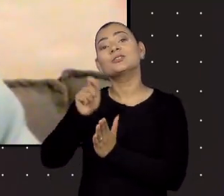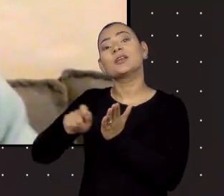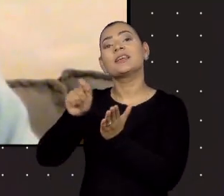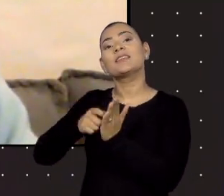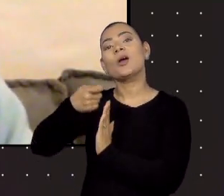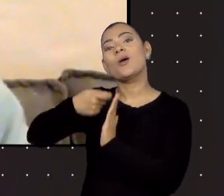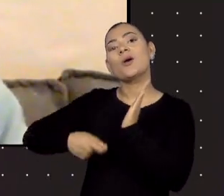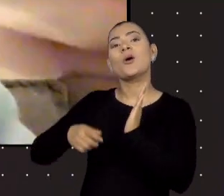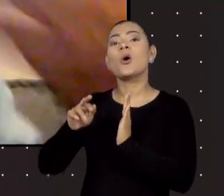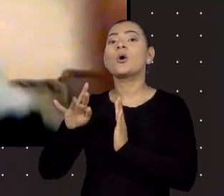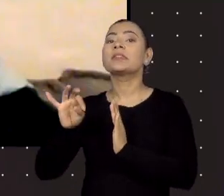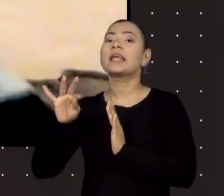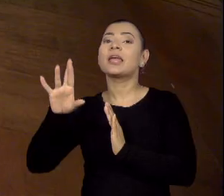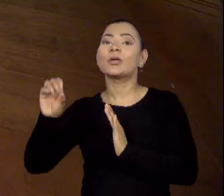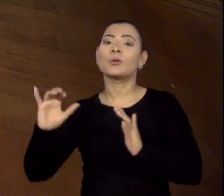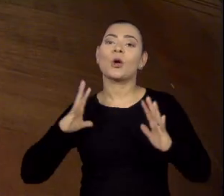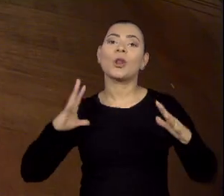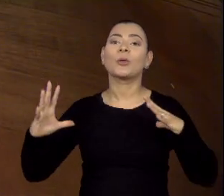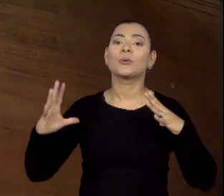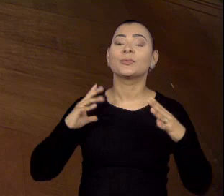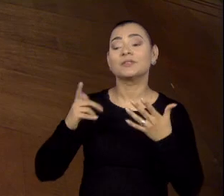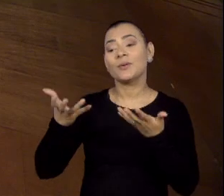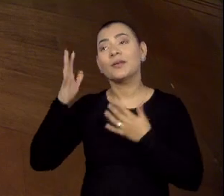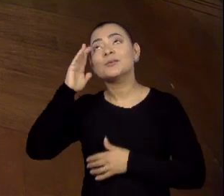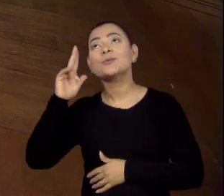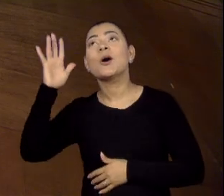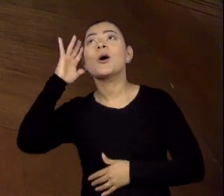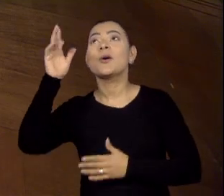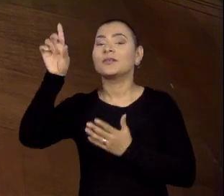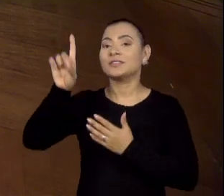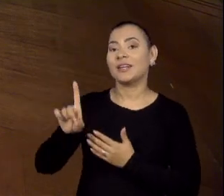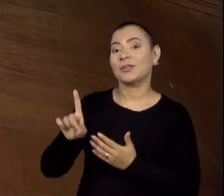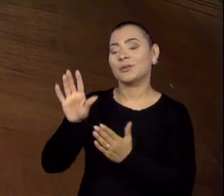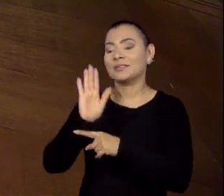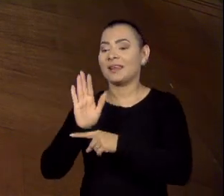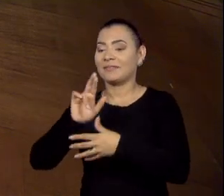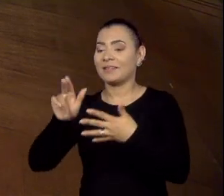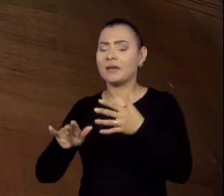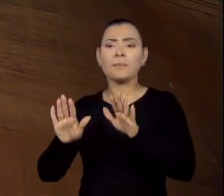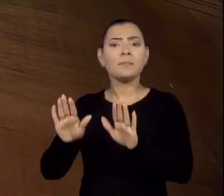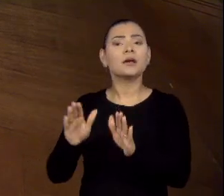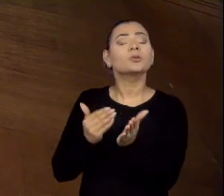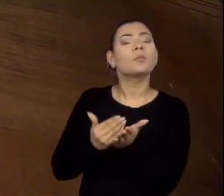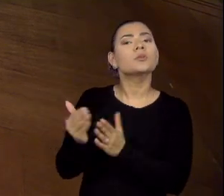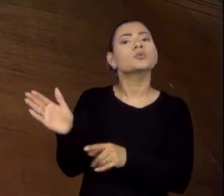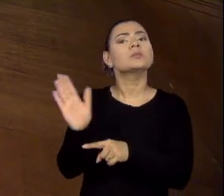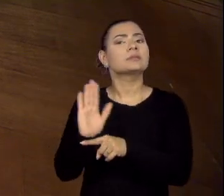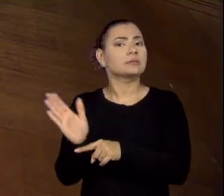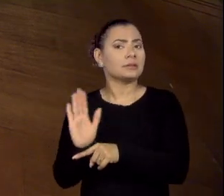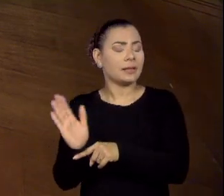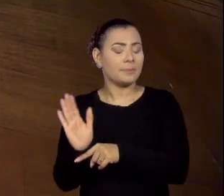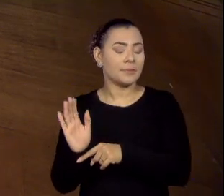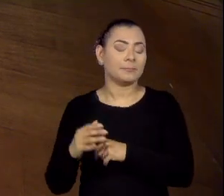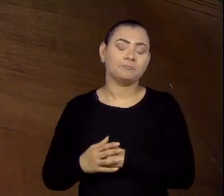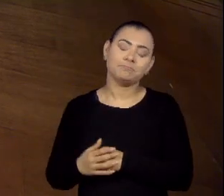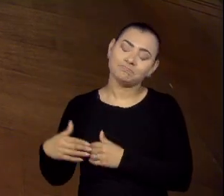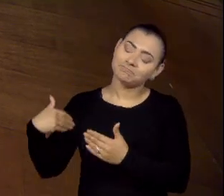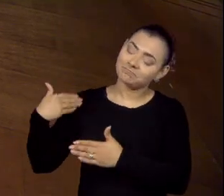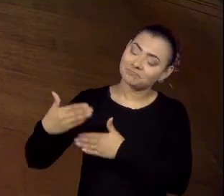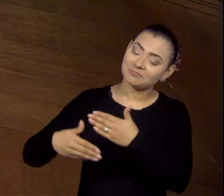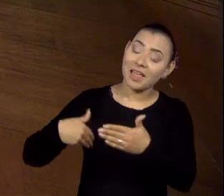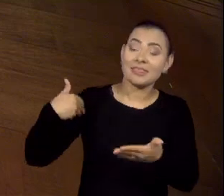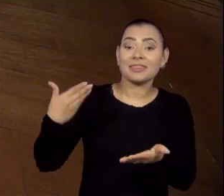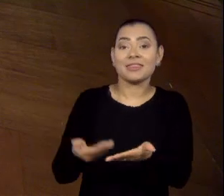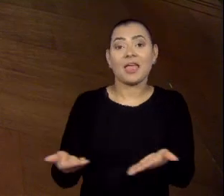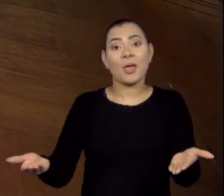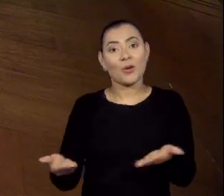em Hollywood. Meu sonho era ser diretor. Mas, na verdade, o cinema começou, e foi um grande sonho, e até